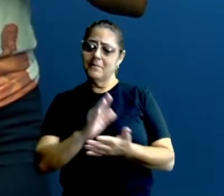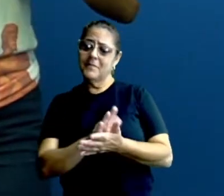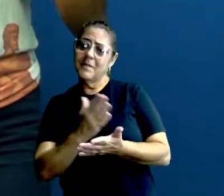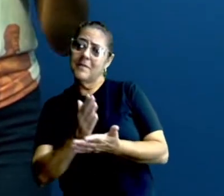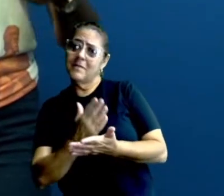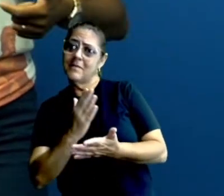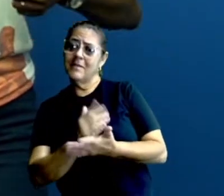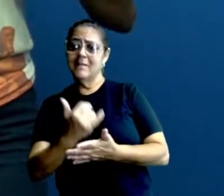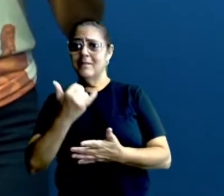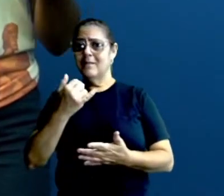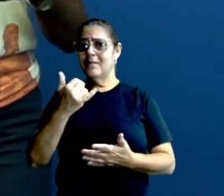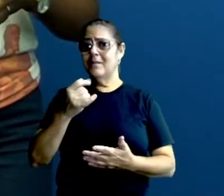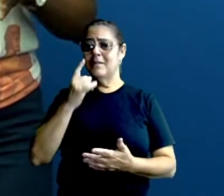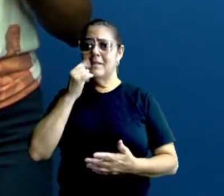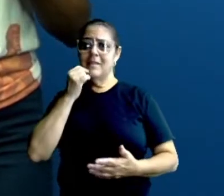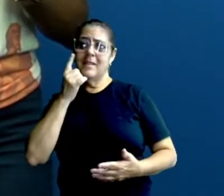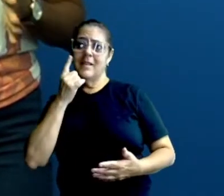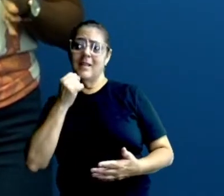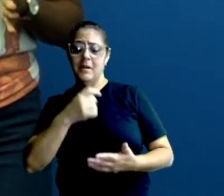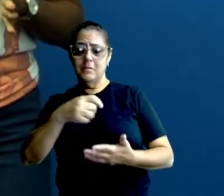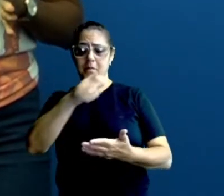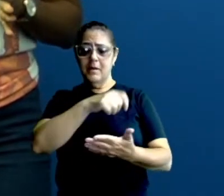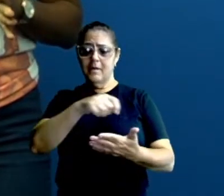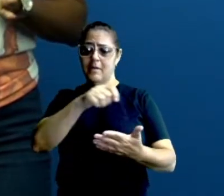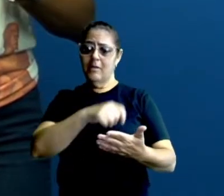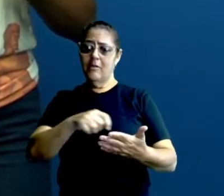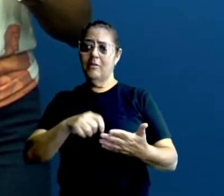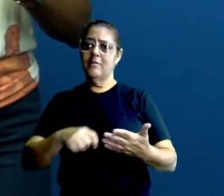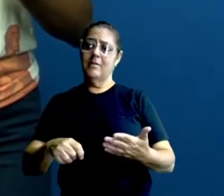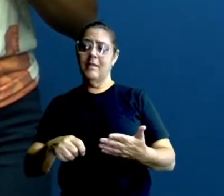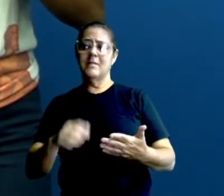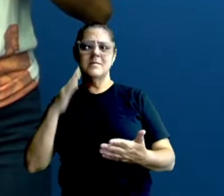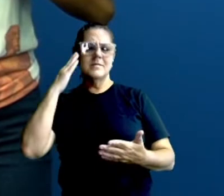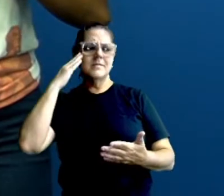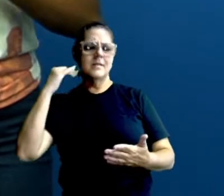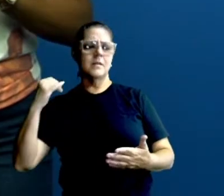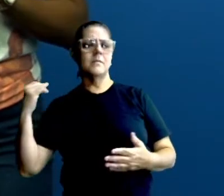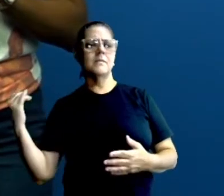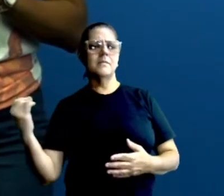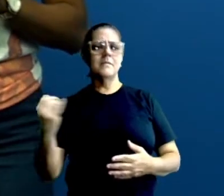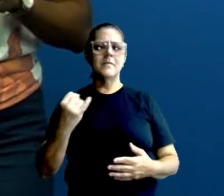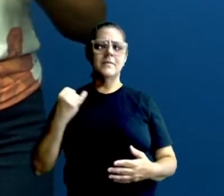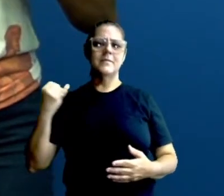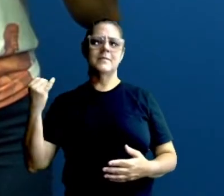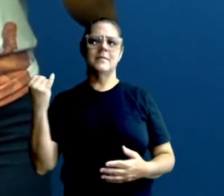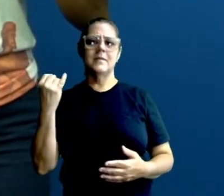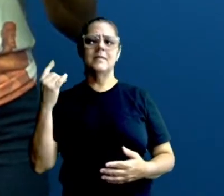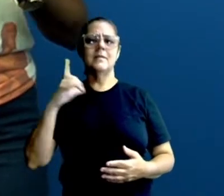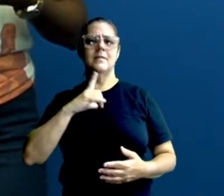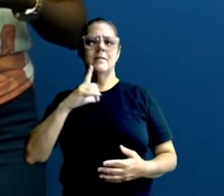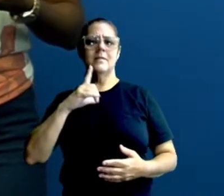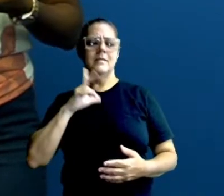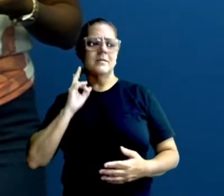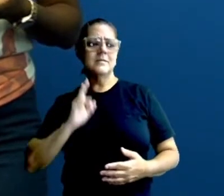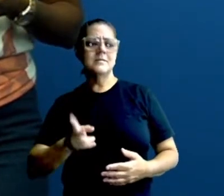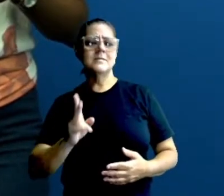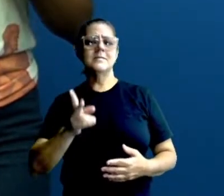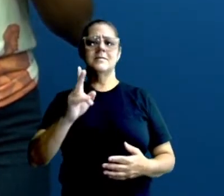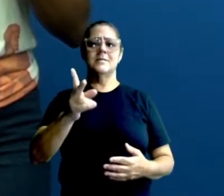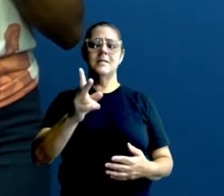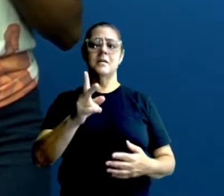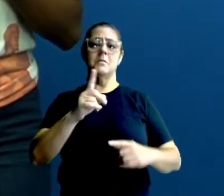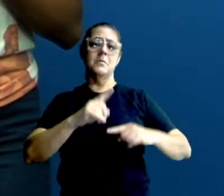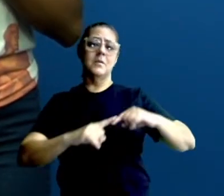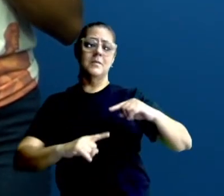o teu caderno a tua caneta o teu lápis para fazer essa anotações você sabe que é muito importante é sempre ter sempre esse